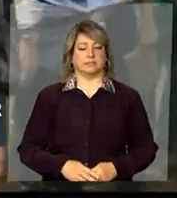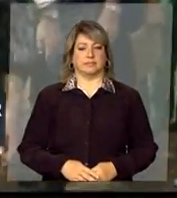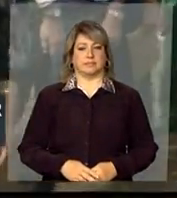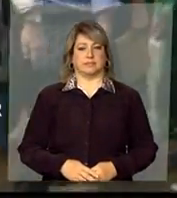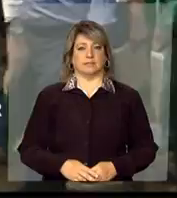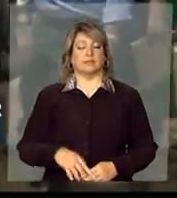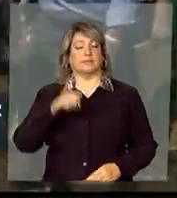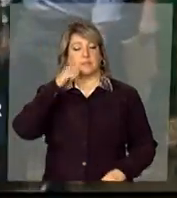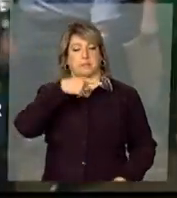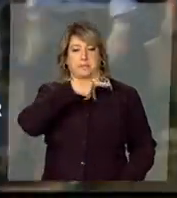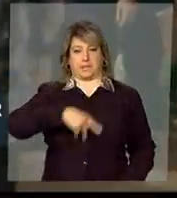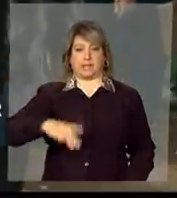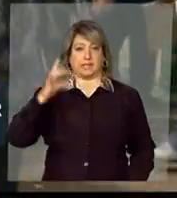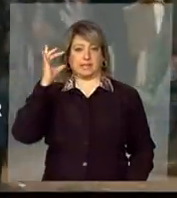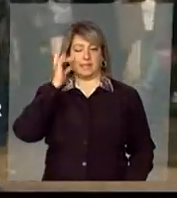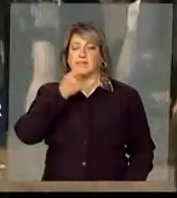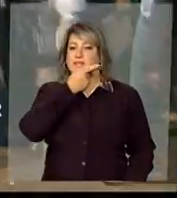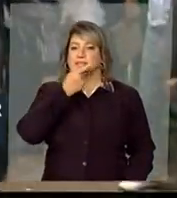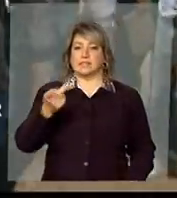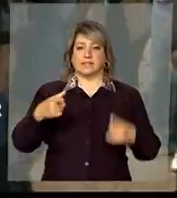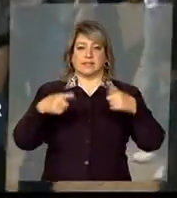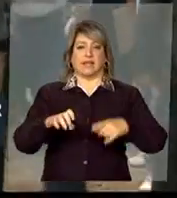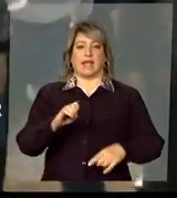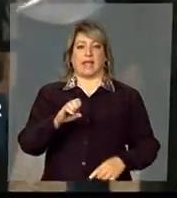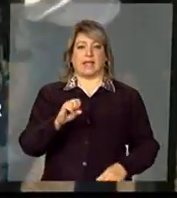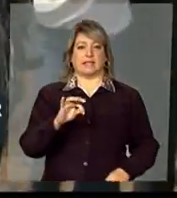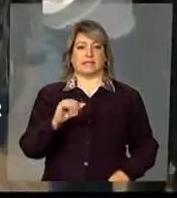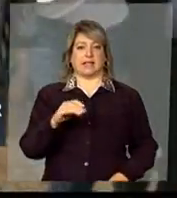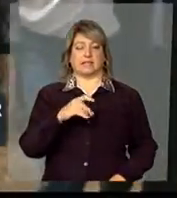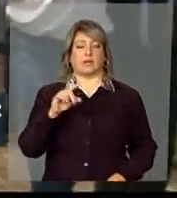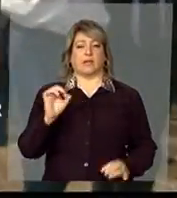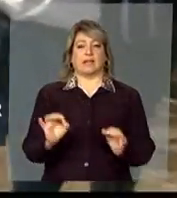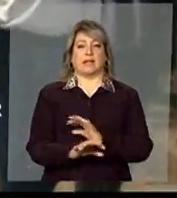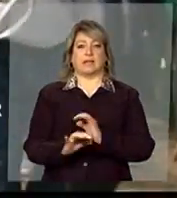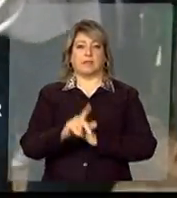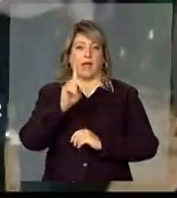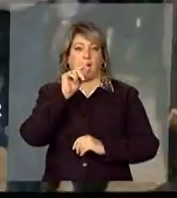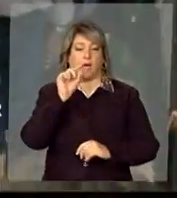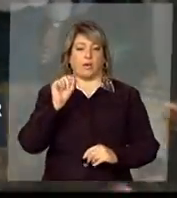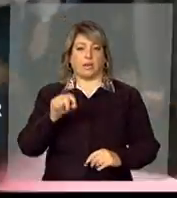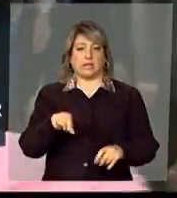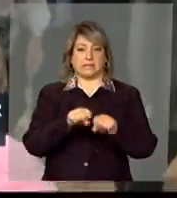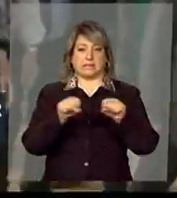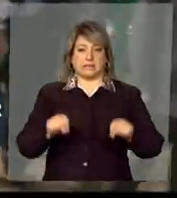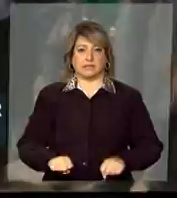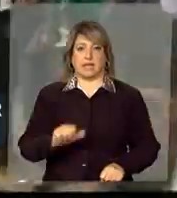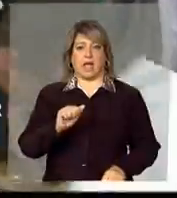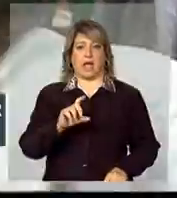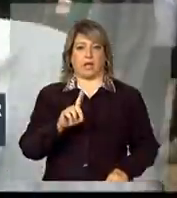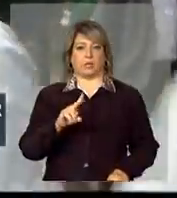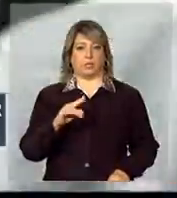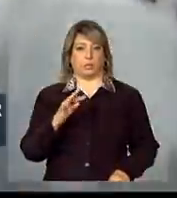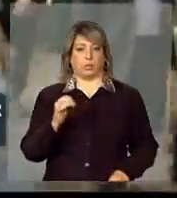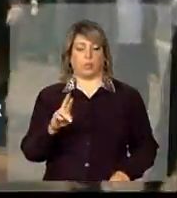A presidenta Dilma Rousseff visita a estação de tratamento de água do sistema adutor de Piaus 1.